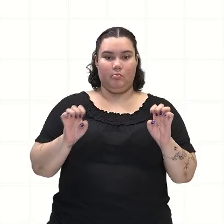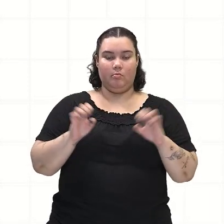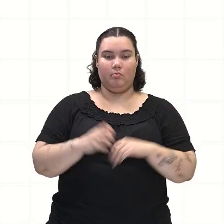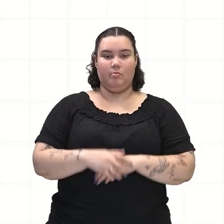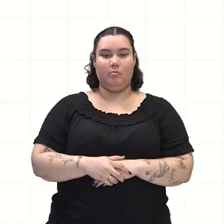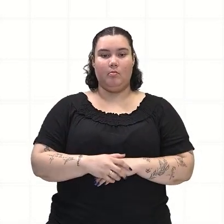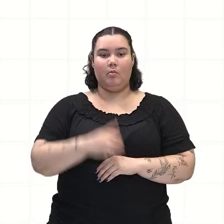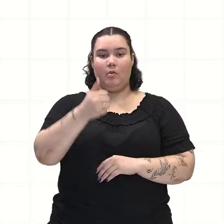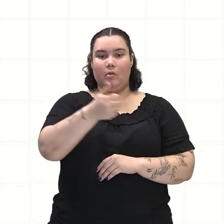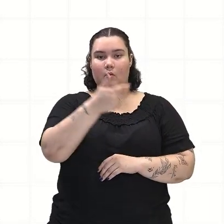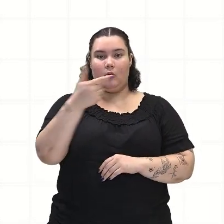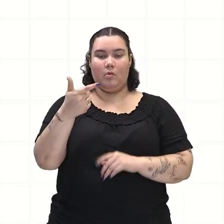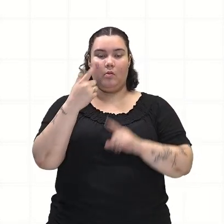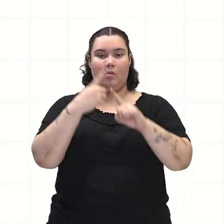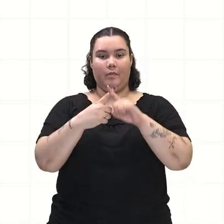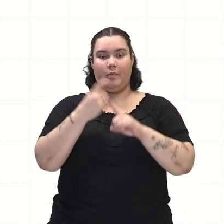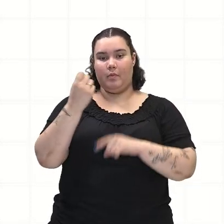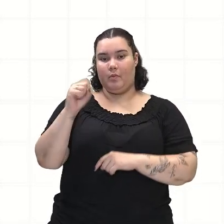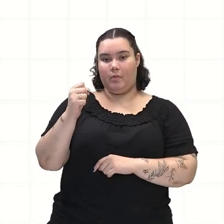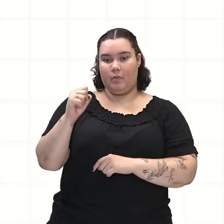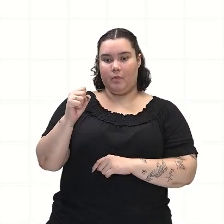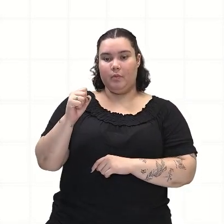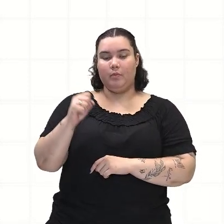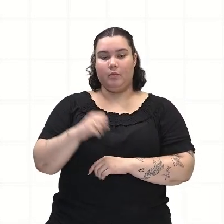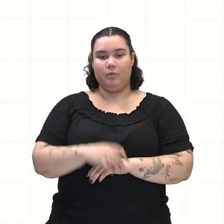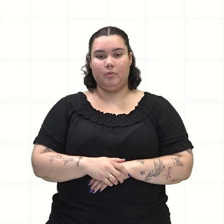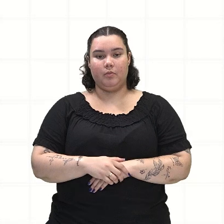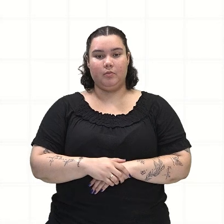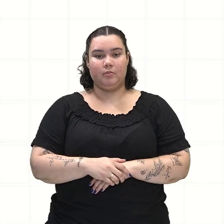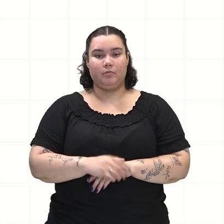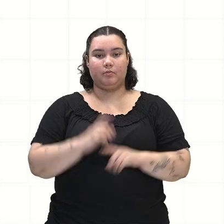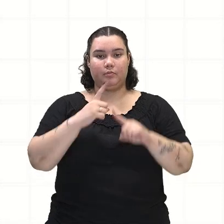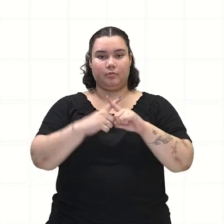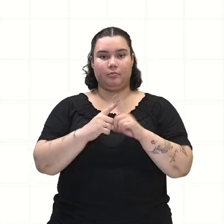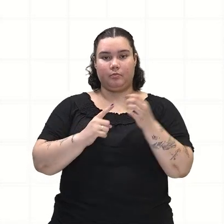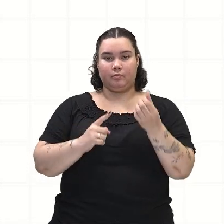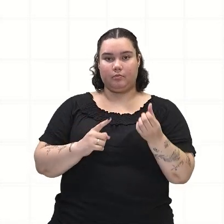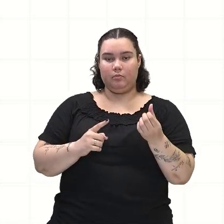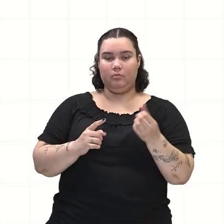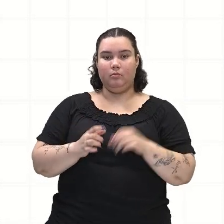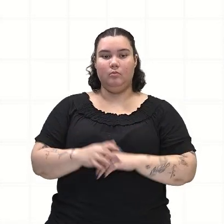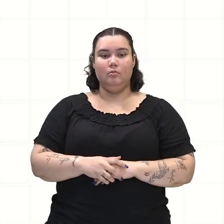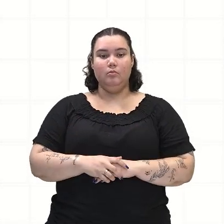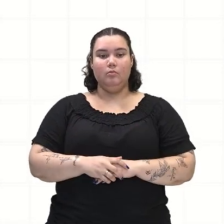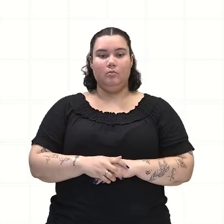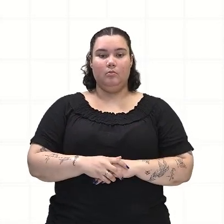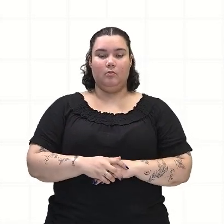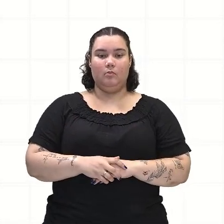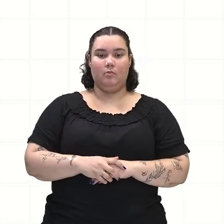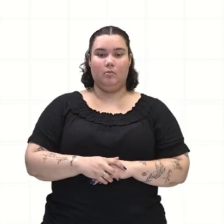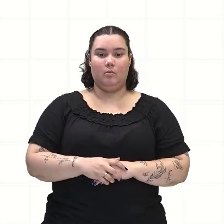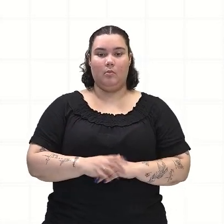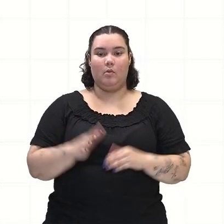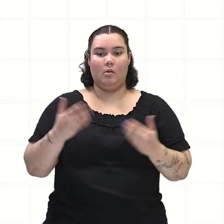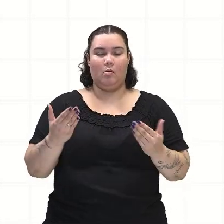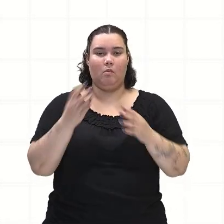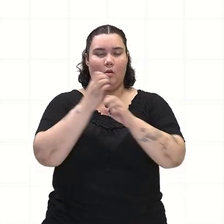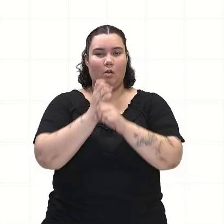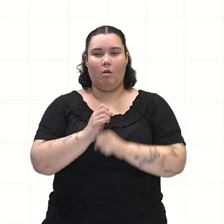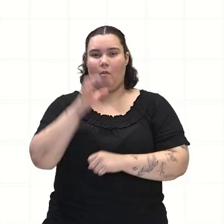ficar 12 vezes 8 vezes 6. Então, fazendo essa continha aqui,